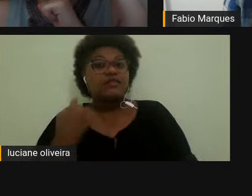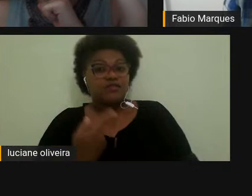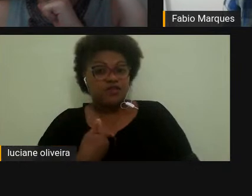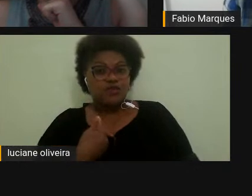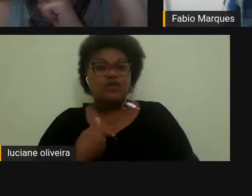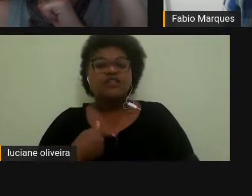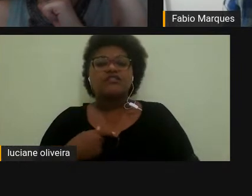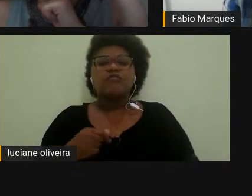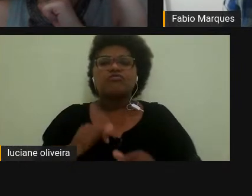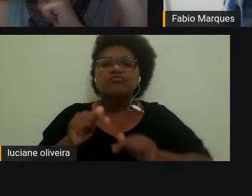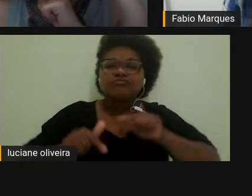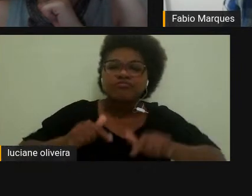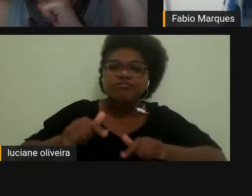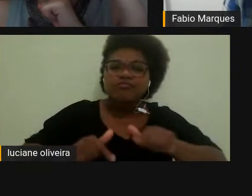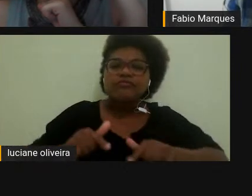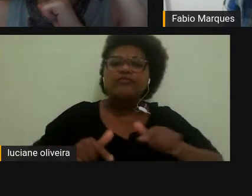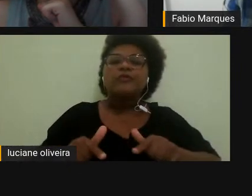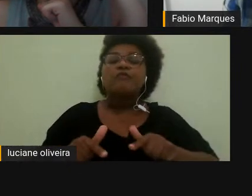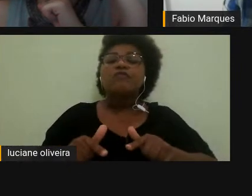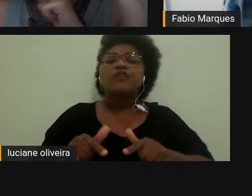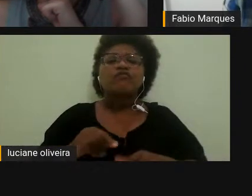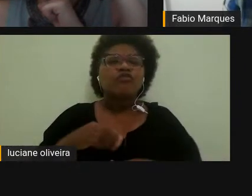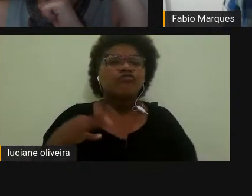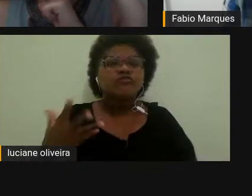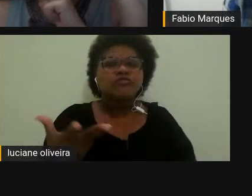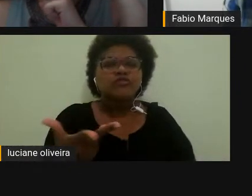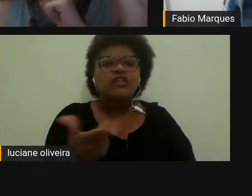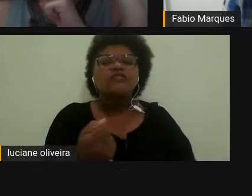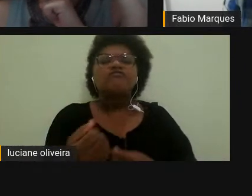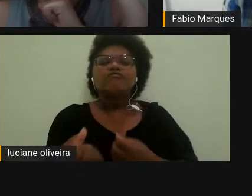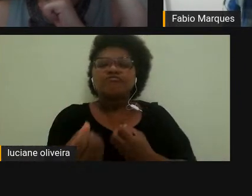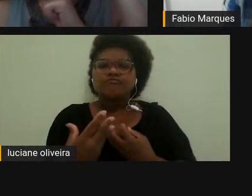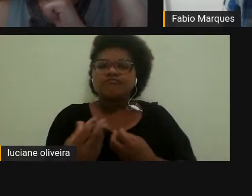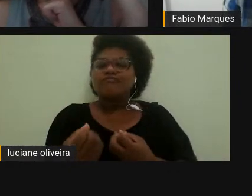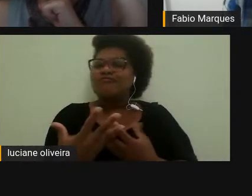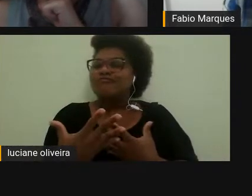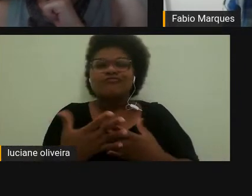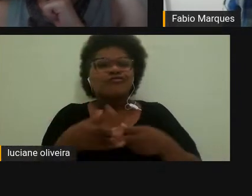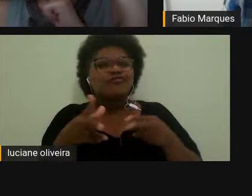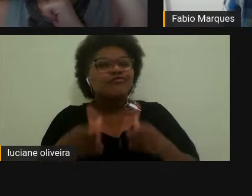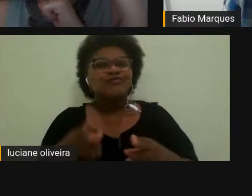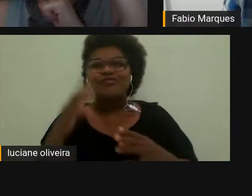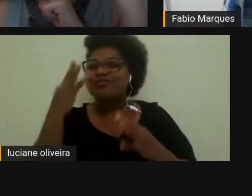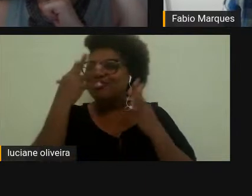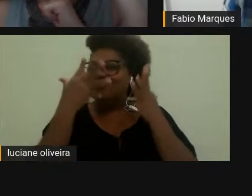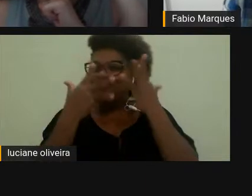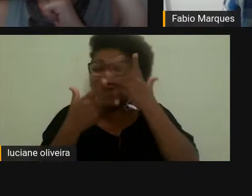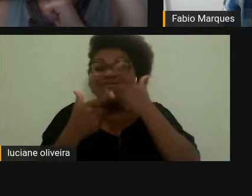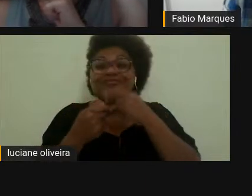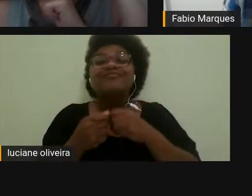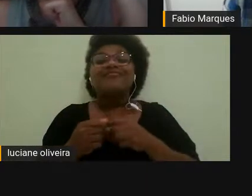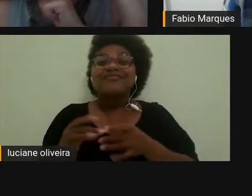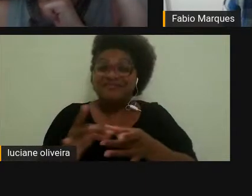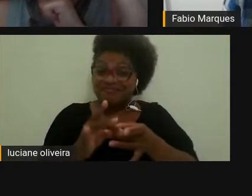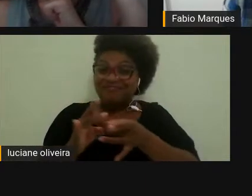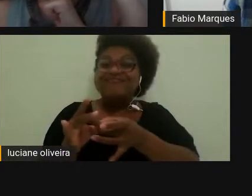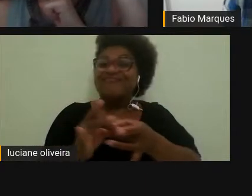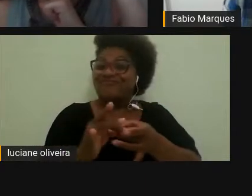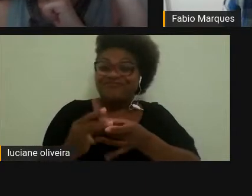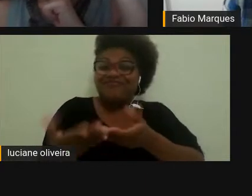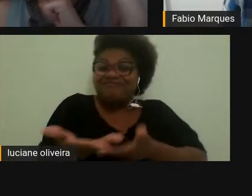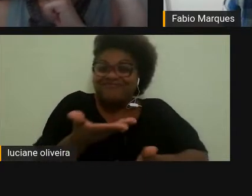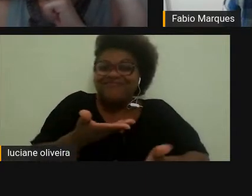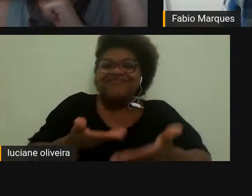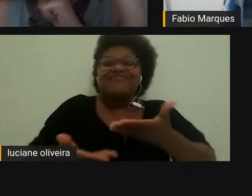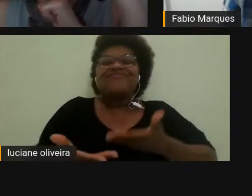eles esses alunos eles nos ensinam muito de uma forma muito bonita e é uma parceria né